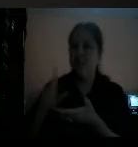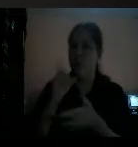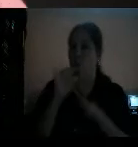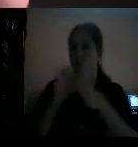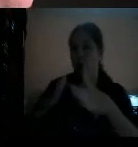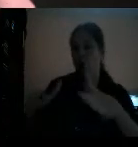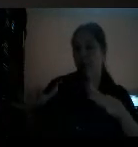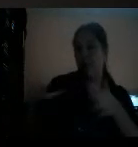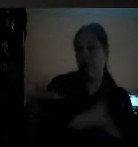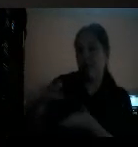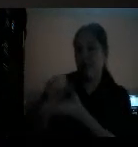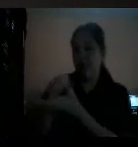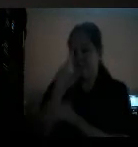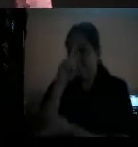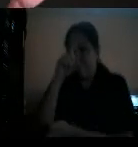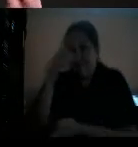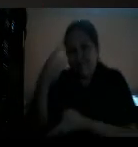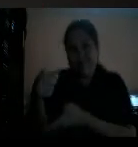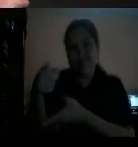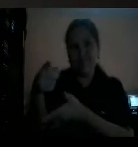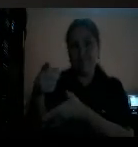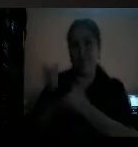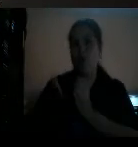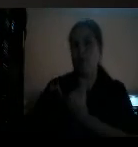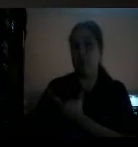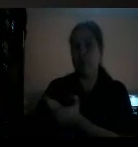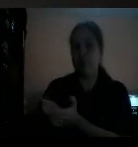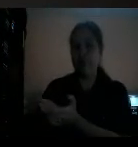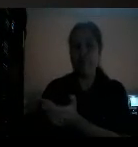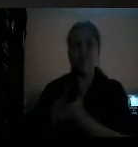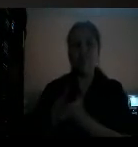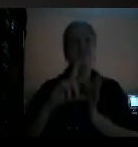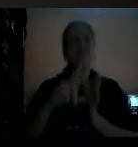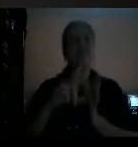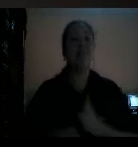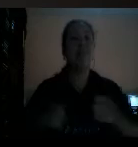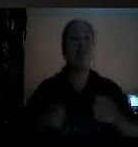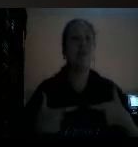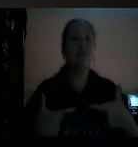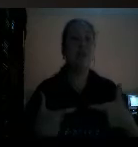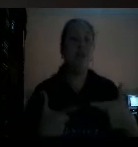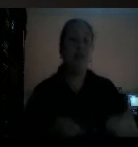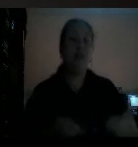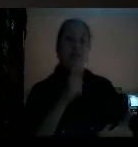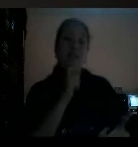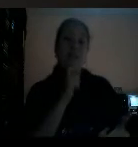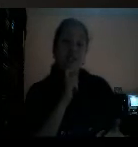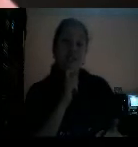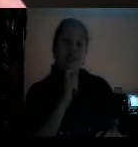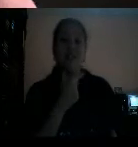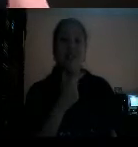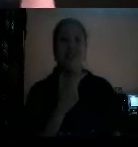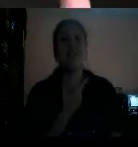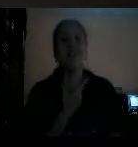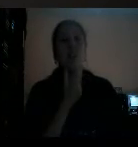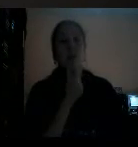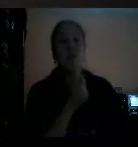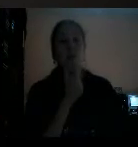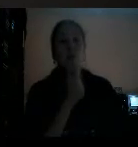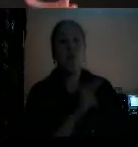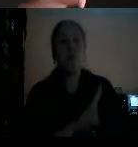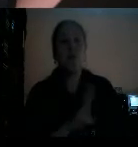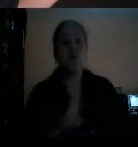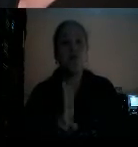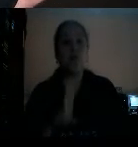Fria, aparece quem? O tal do Nicholas Spikeman. Ah, é verdade. Ele fala do poder